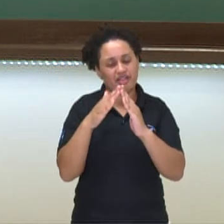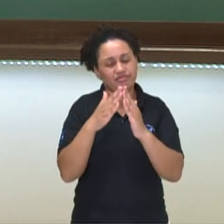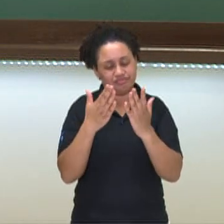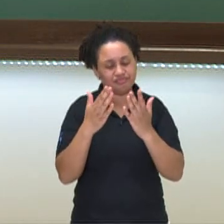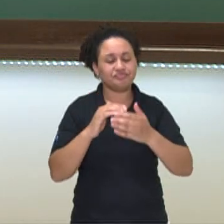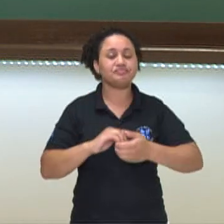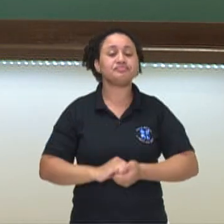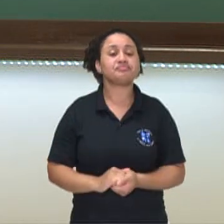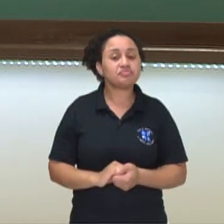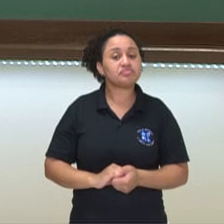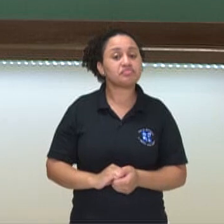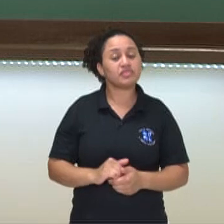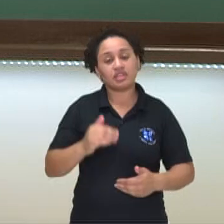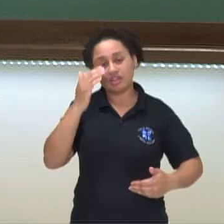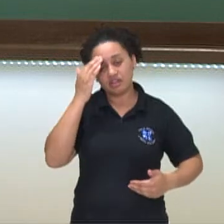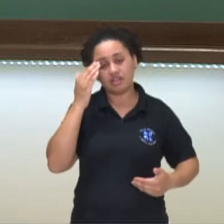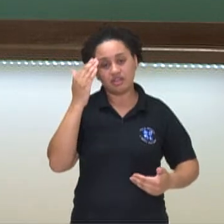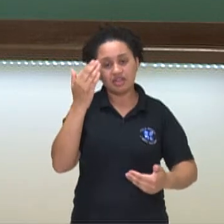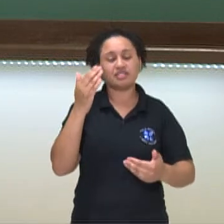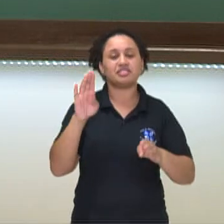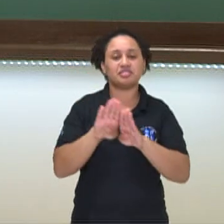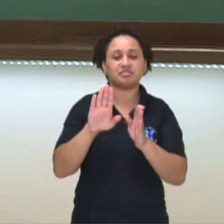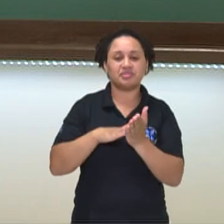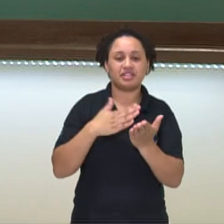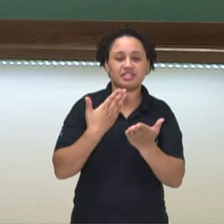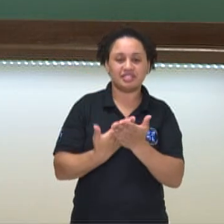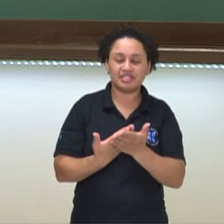que você esteja. Agradecer ao trabalho da nossa